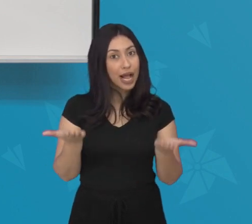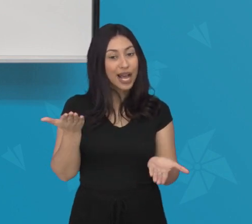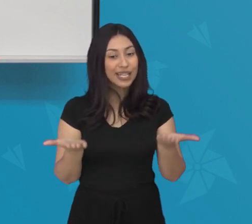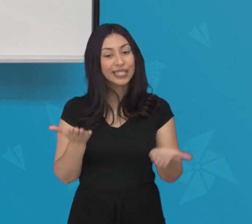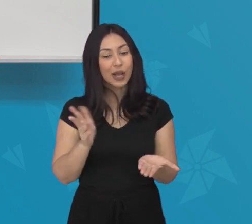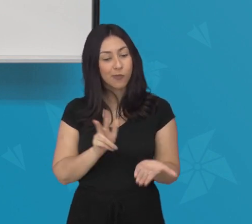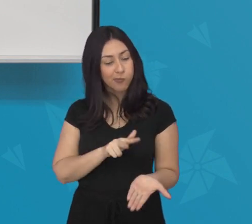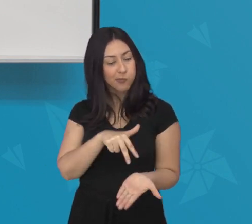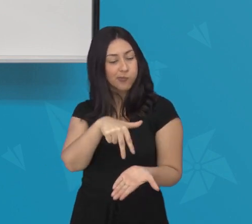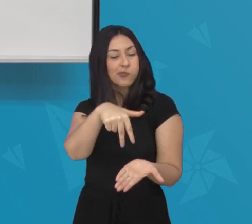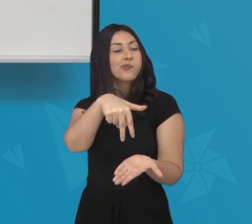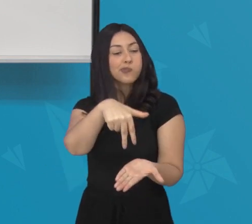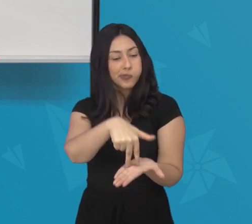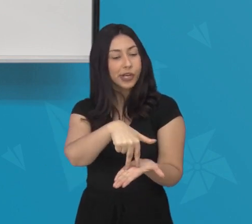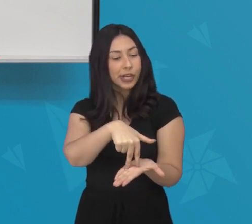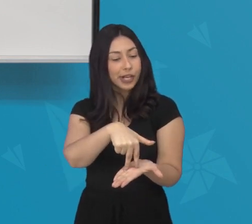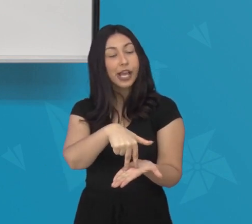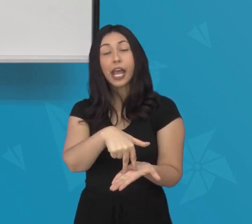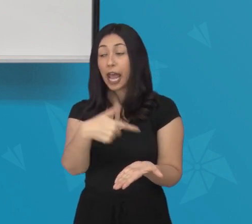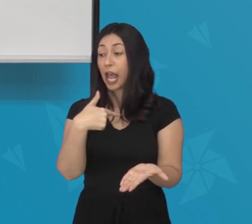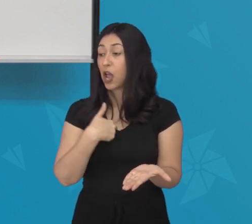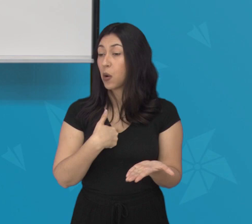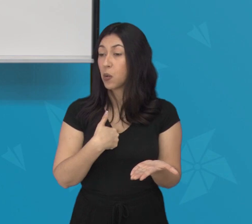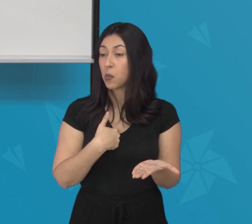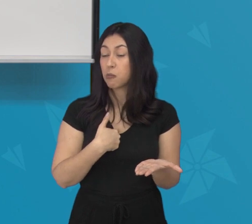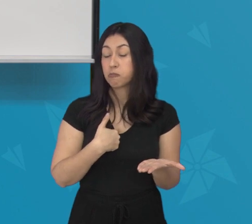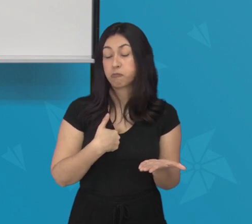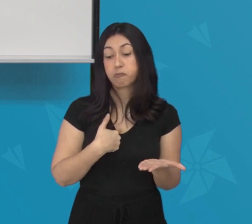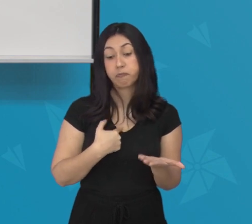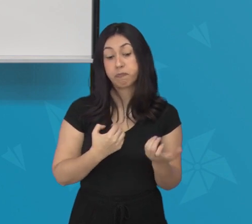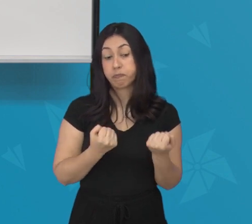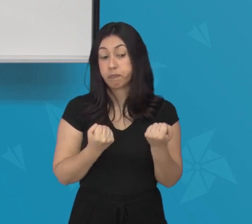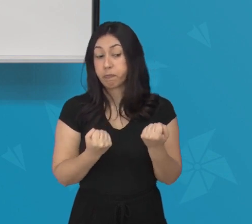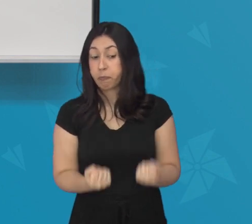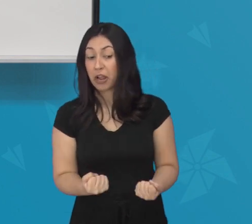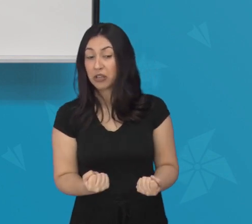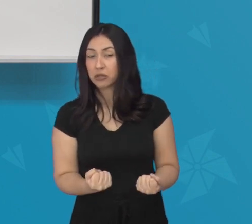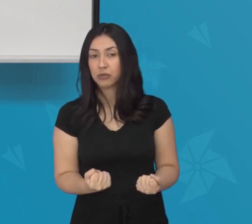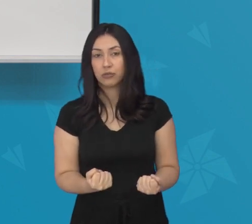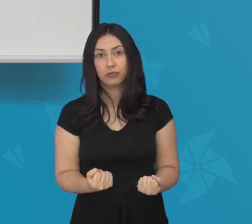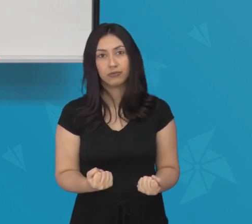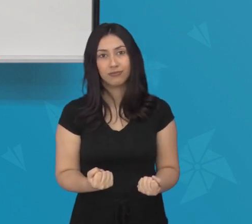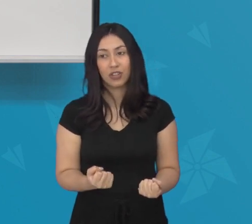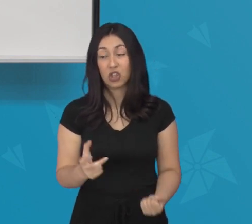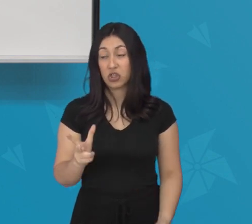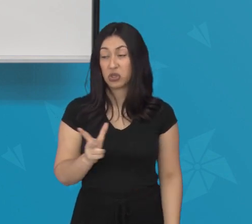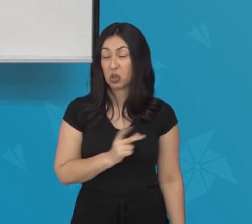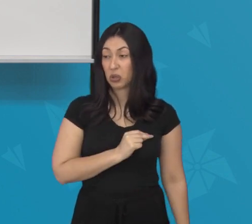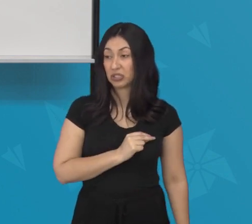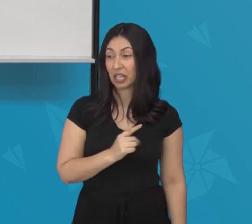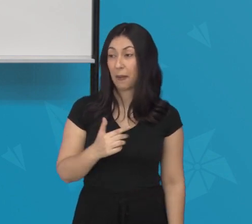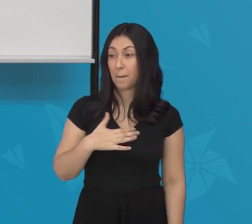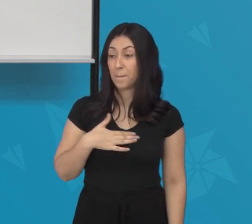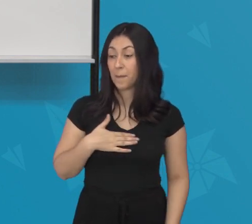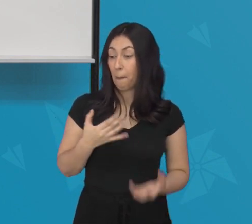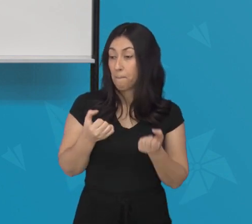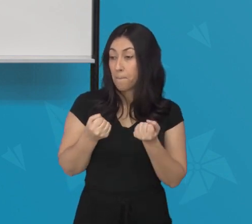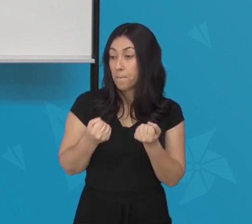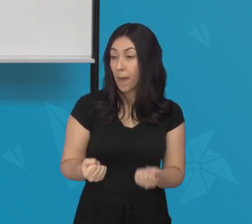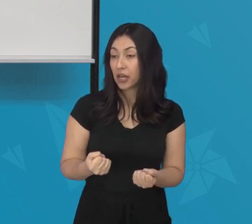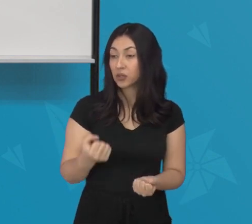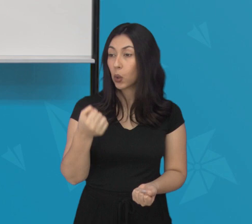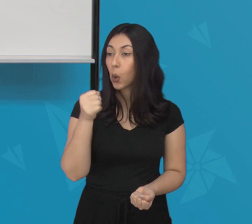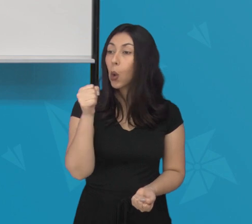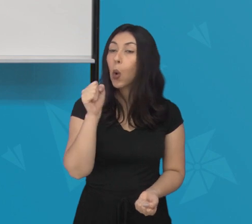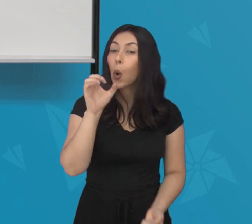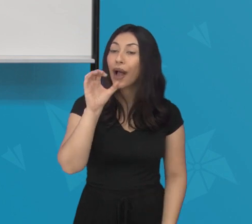minha massa. Quando a gente fala assim, vou me pesar, acho que eu dei uma engordadinha. Aí você vai lá e fala, putz, estou com 80 quilos.